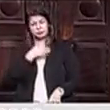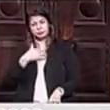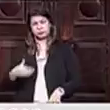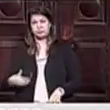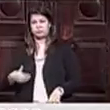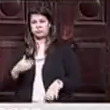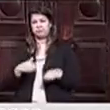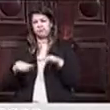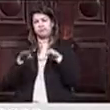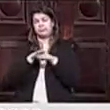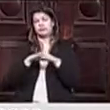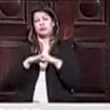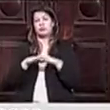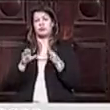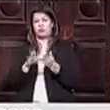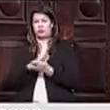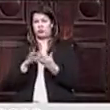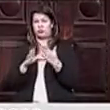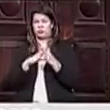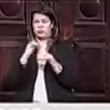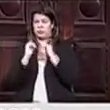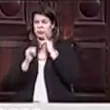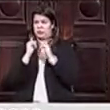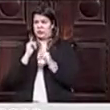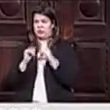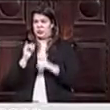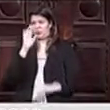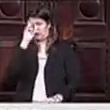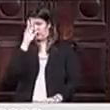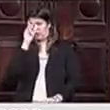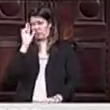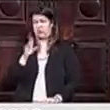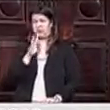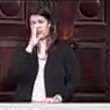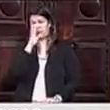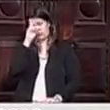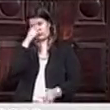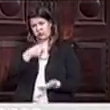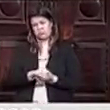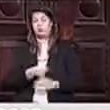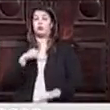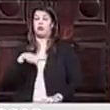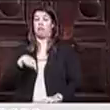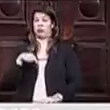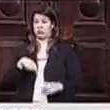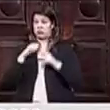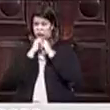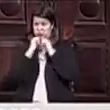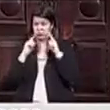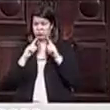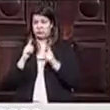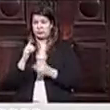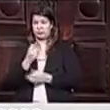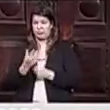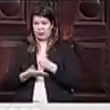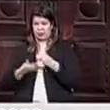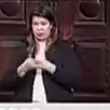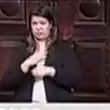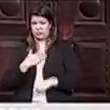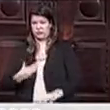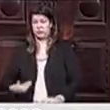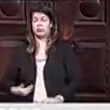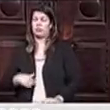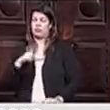Estado, inclusive por algumas mensagens equivocadamente aprovadas aqui nessa casa pela base do governo. Senhor